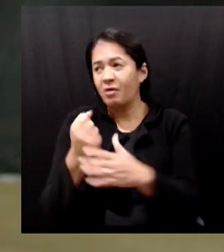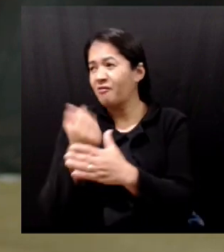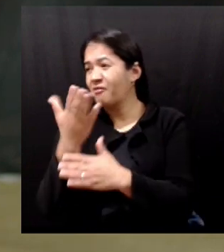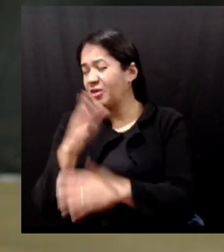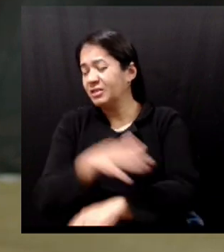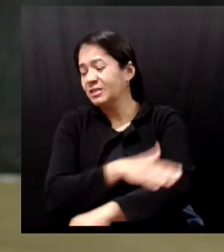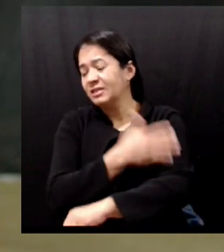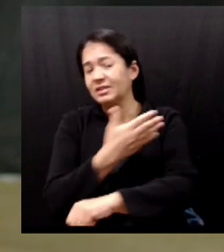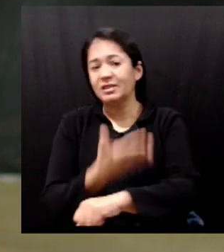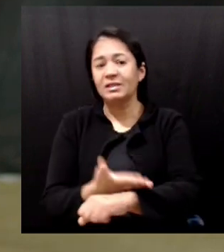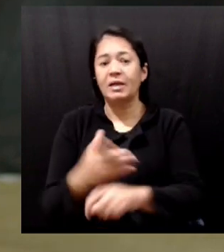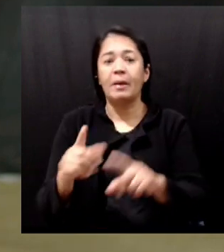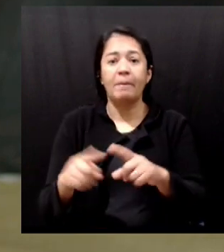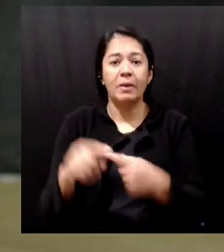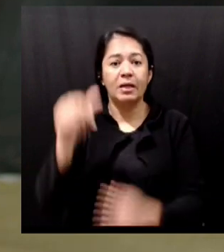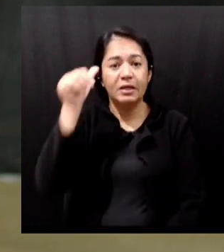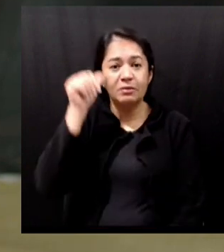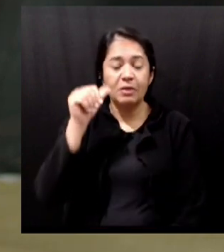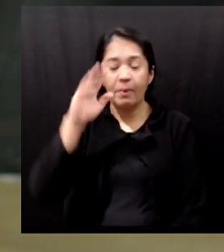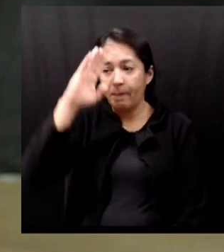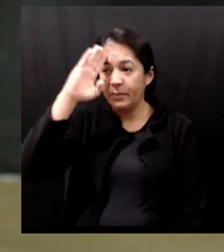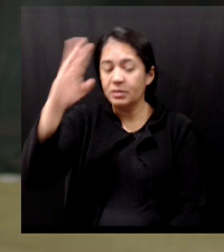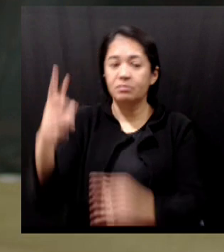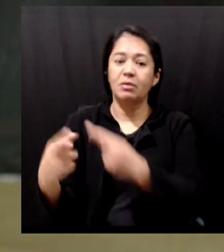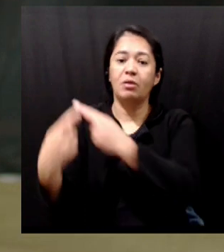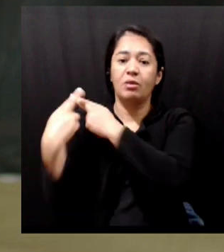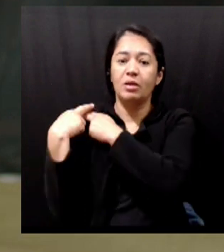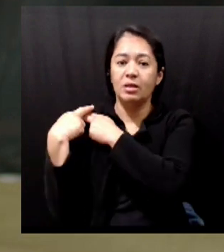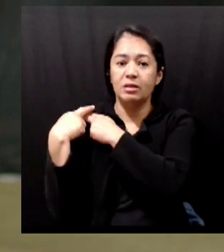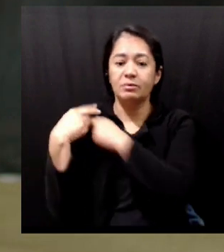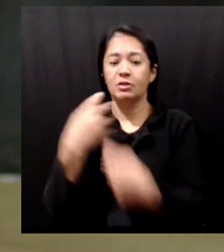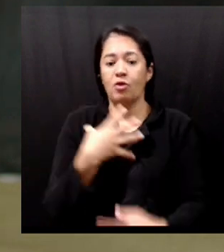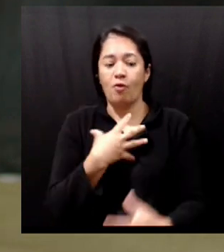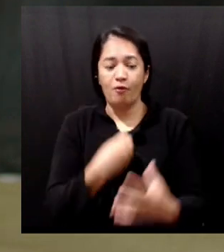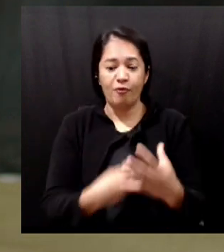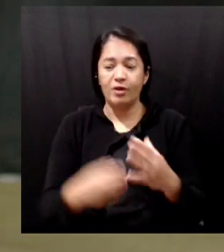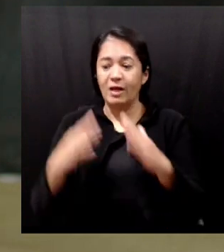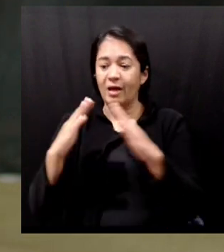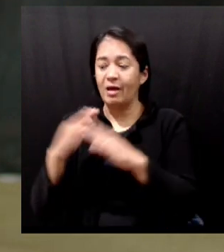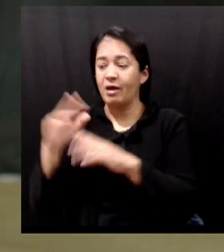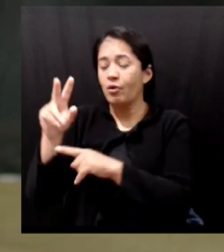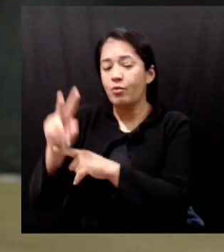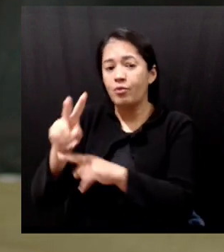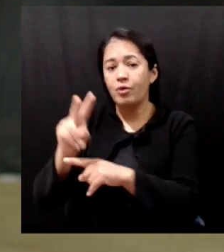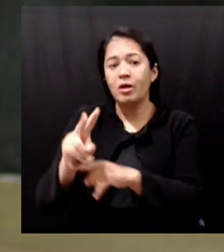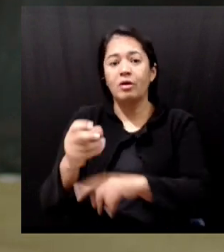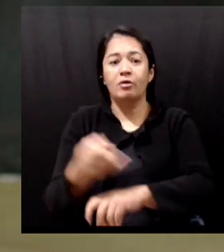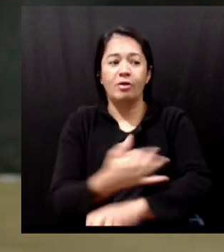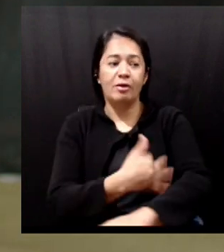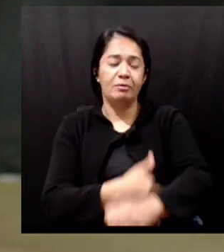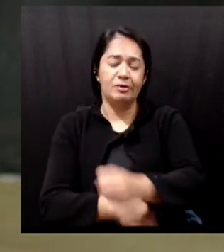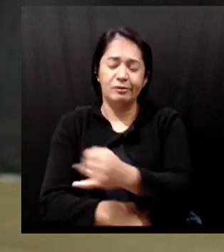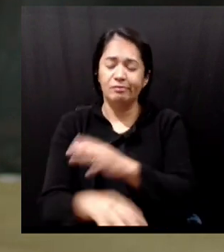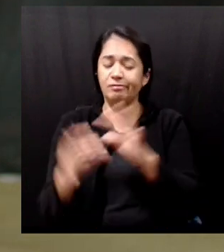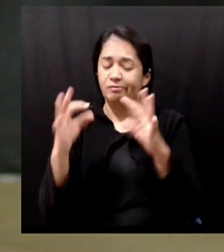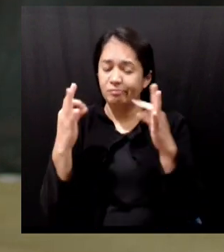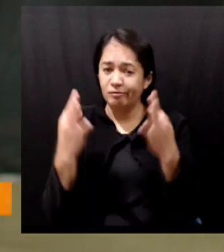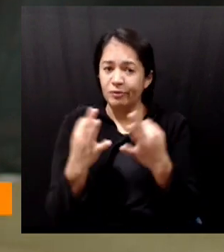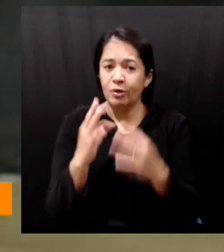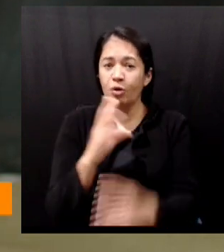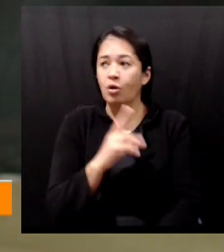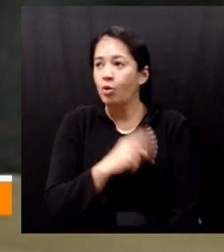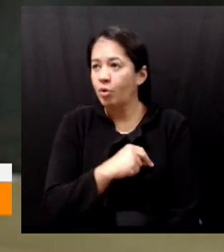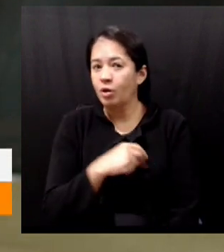principais responsáveis pelo cuidado dos filhos, da casa, das emoções, da família. Uau, a gente cansa até de